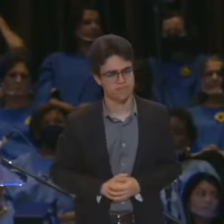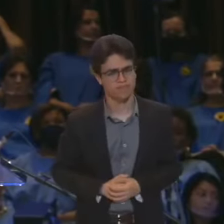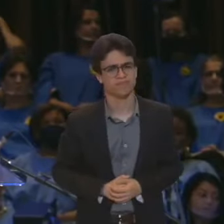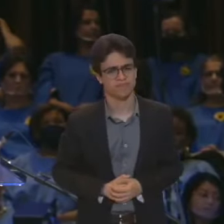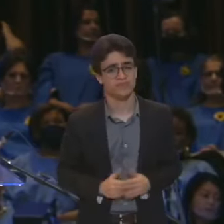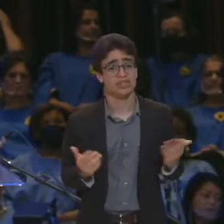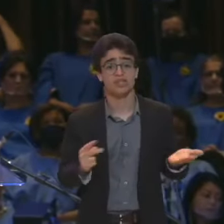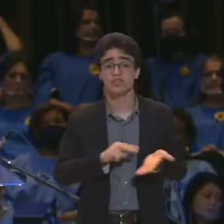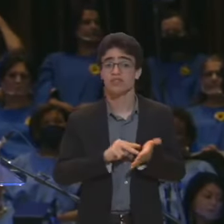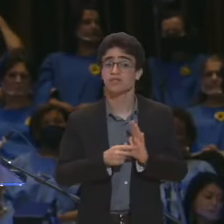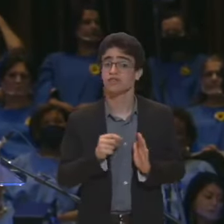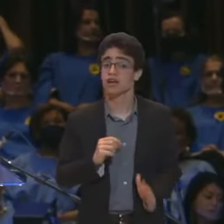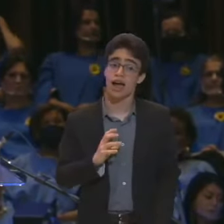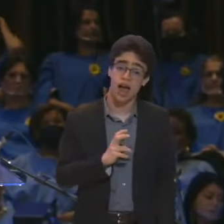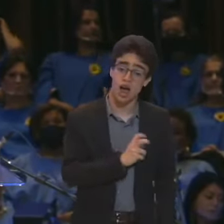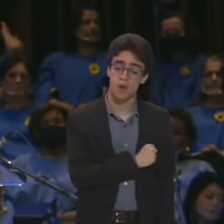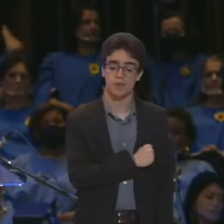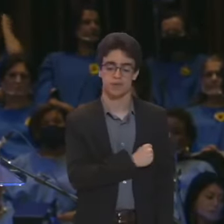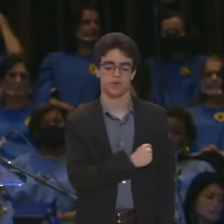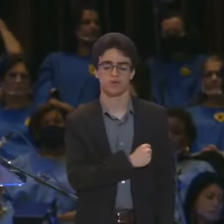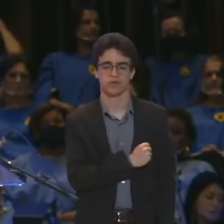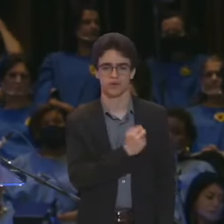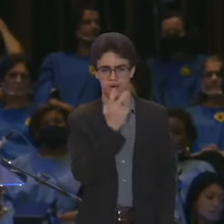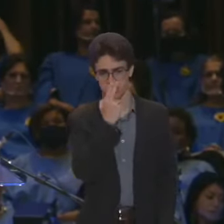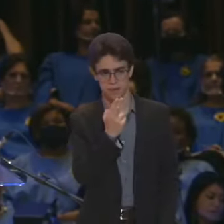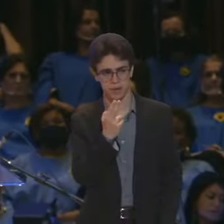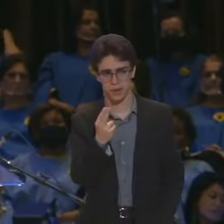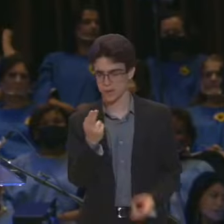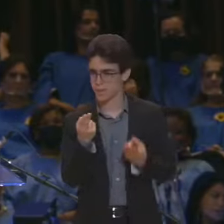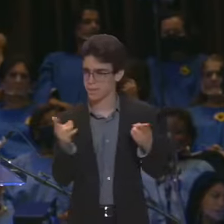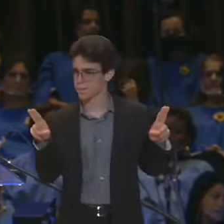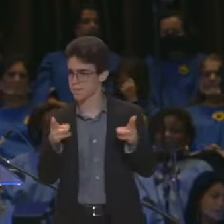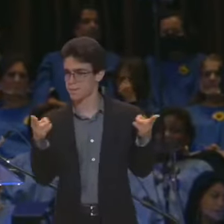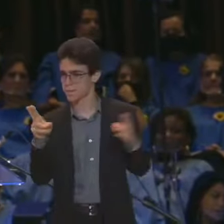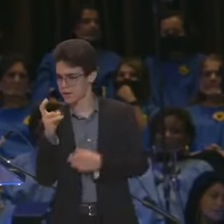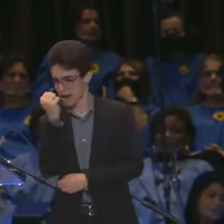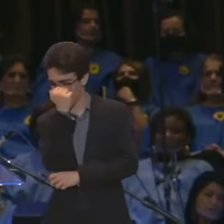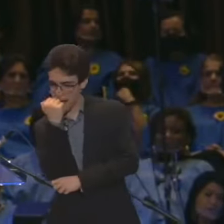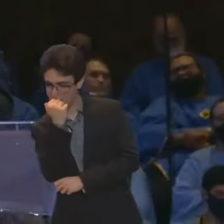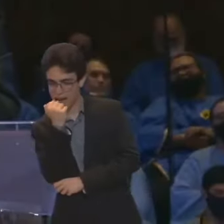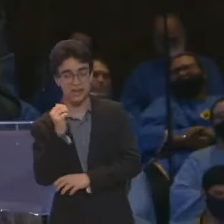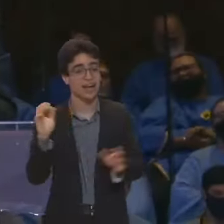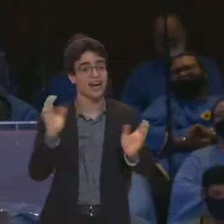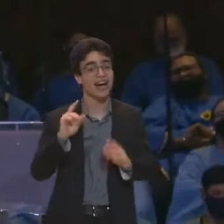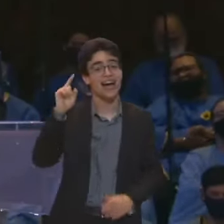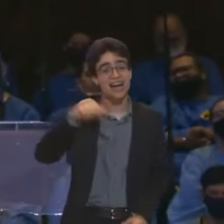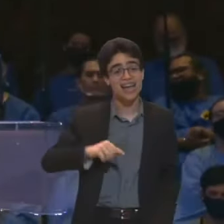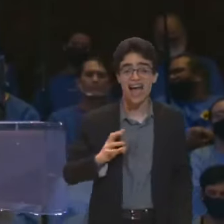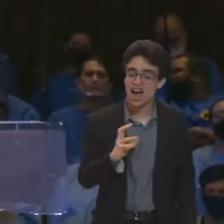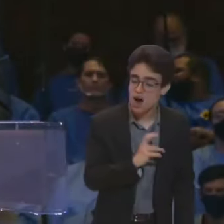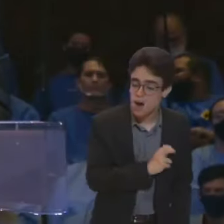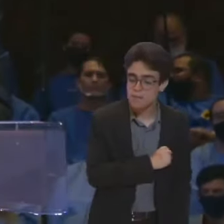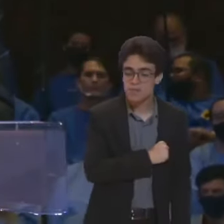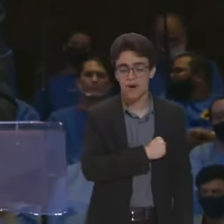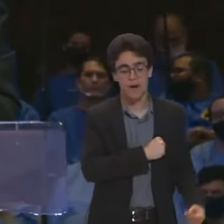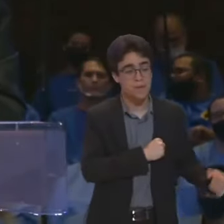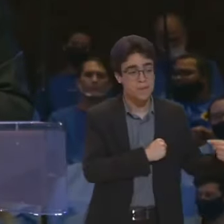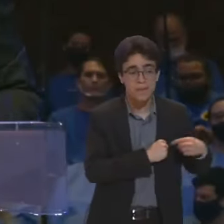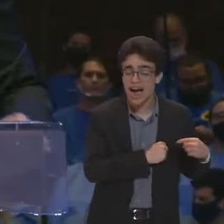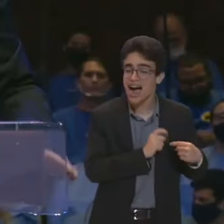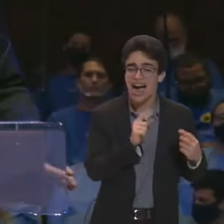Então é o amor, sem ser o cantor de música sertaneja, é o amor. É o amor, é a base